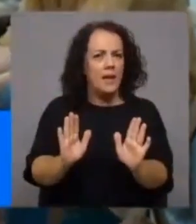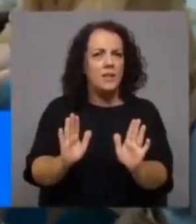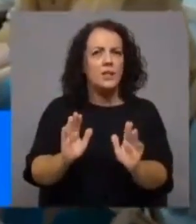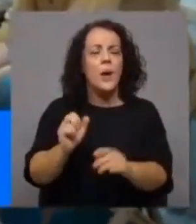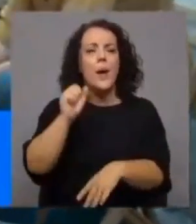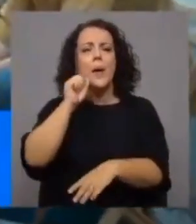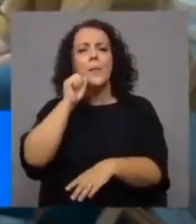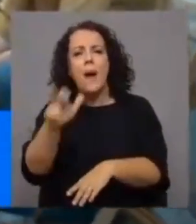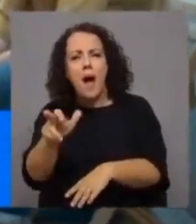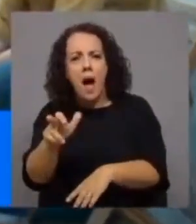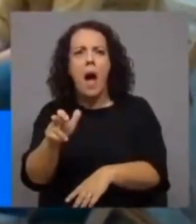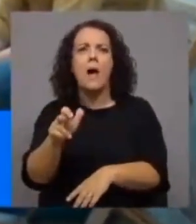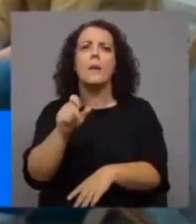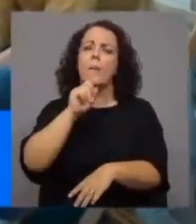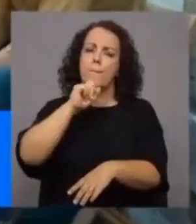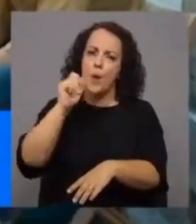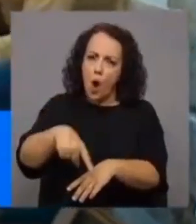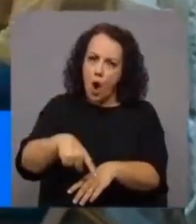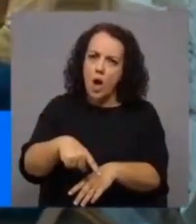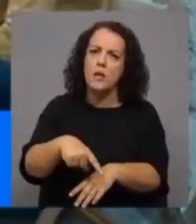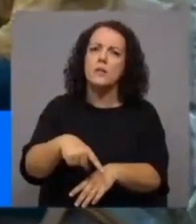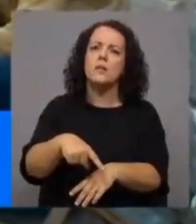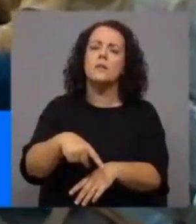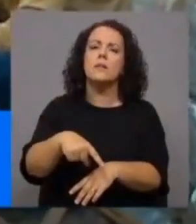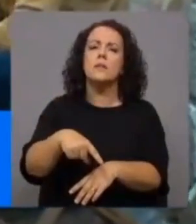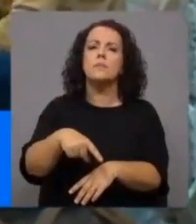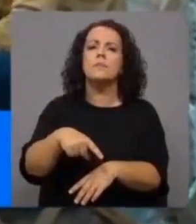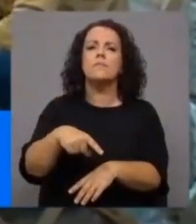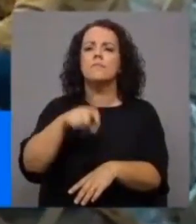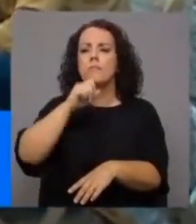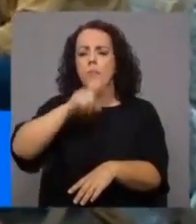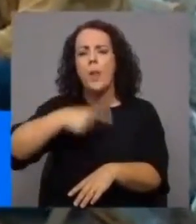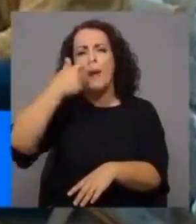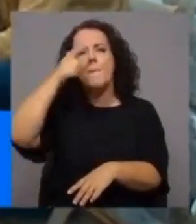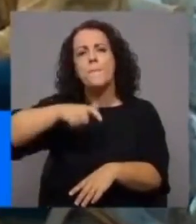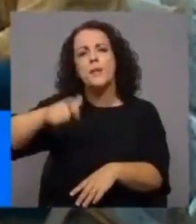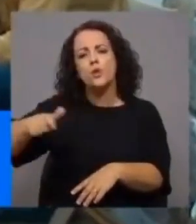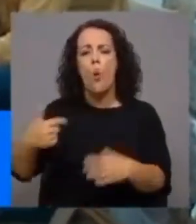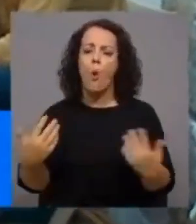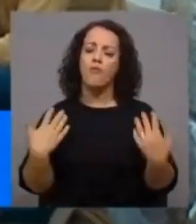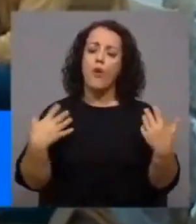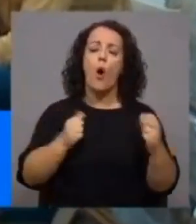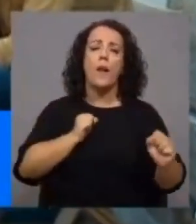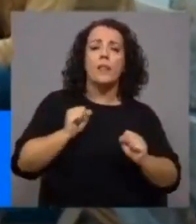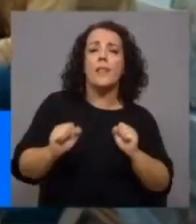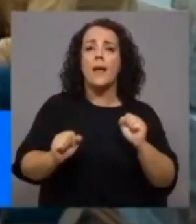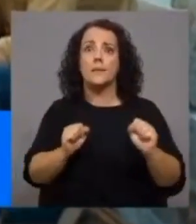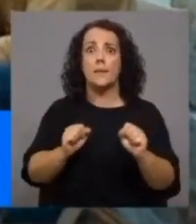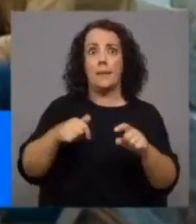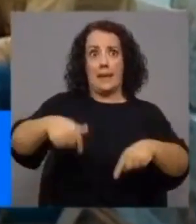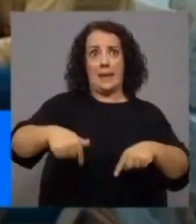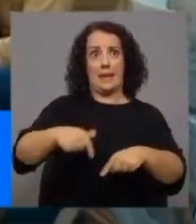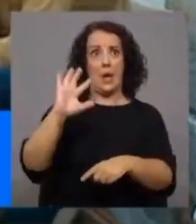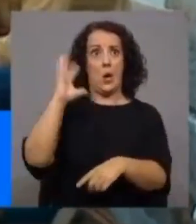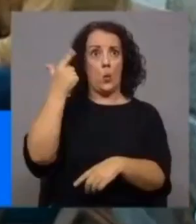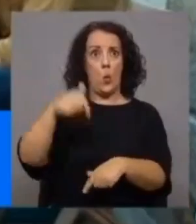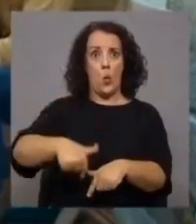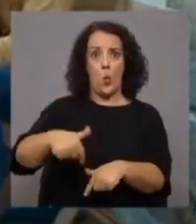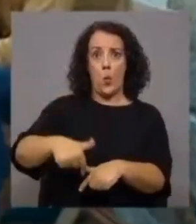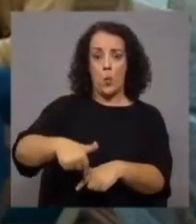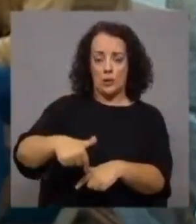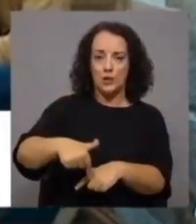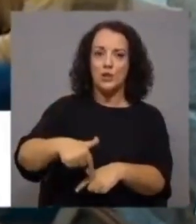bares pode haver sim pessoas a dançar na parte de fora. É isso que vai acontecendo aqui já hoje, já